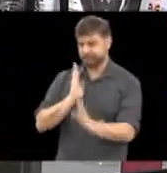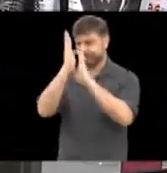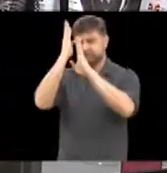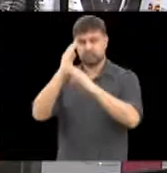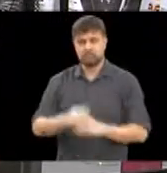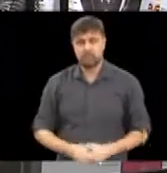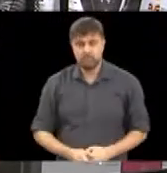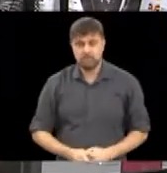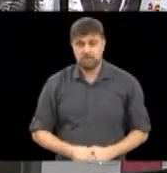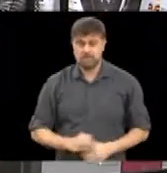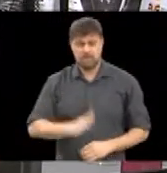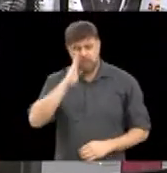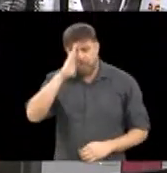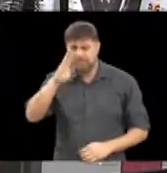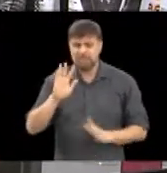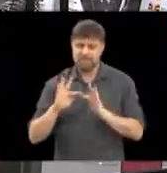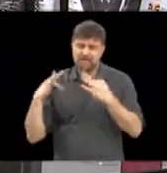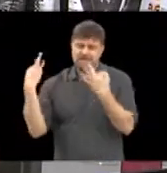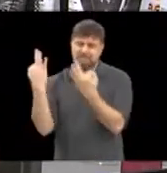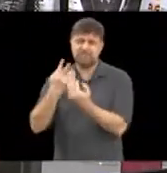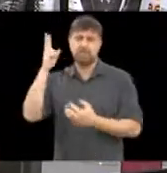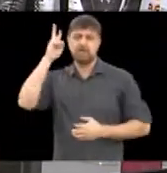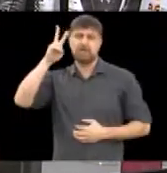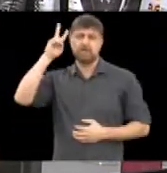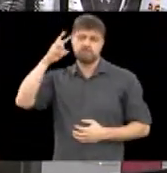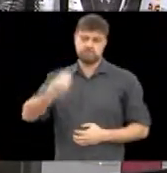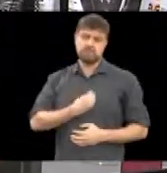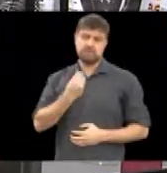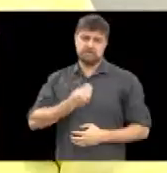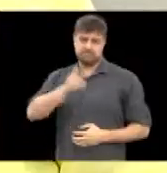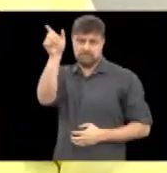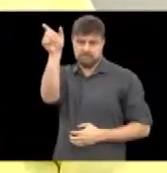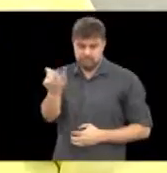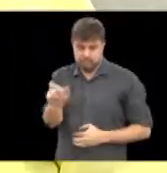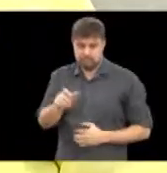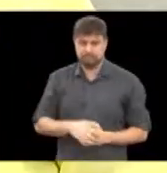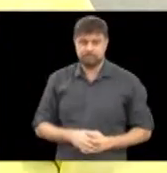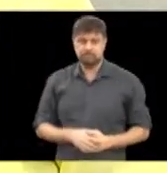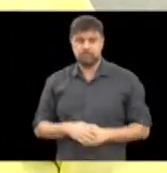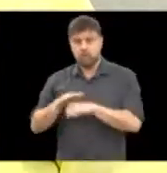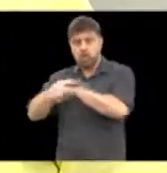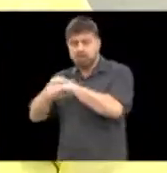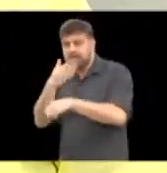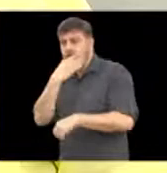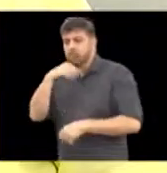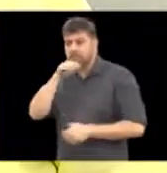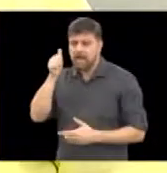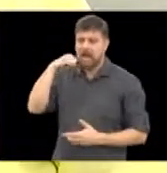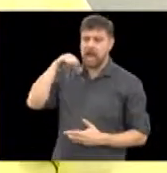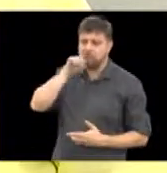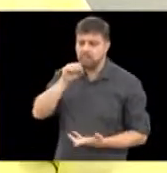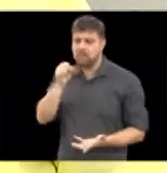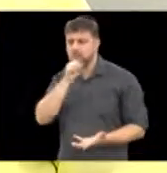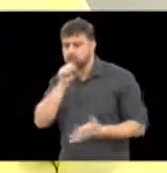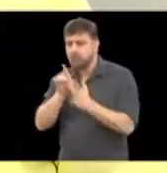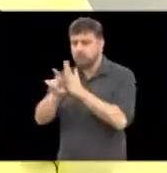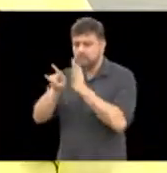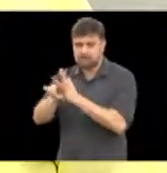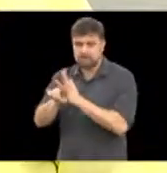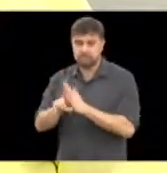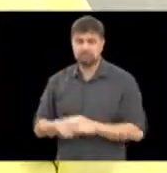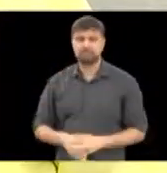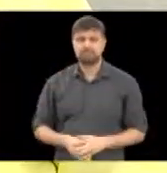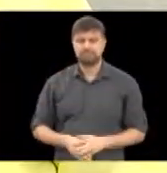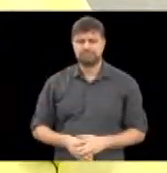um diagnóstico. Mas o principal é a história clínica. Então a pessoa tem que lembrar, ou então conversar com o pai, com a mãe, com o avô